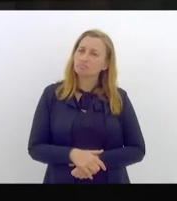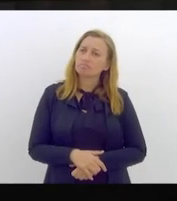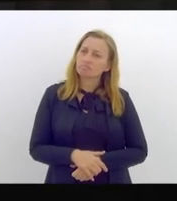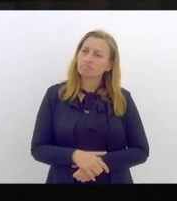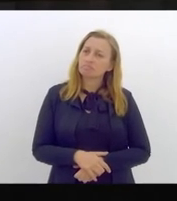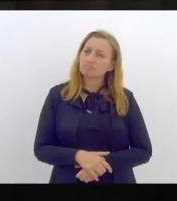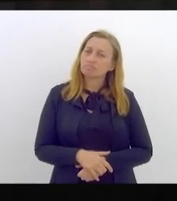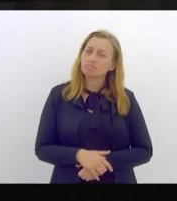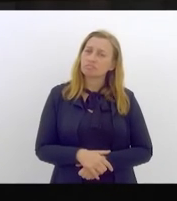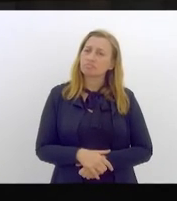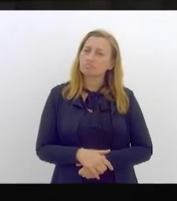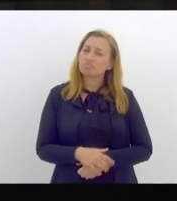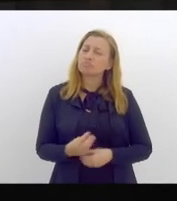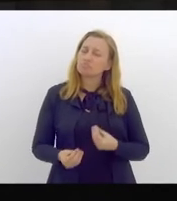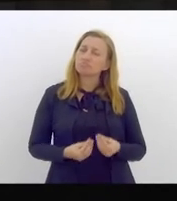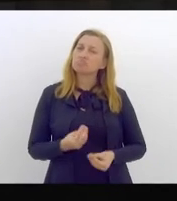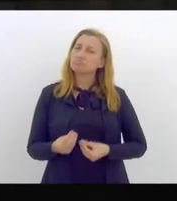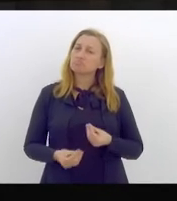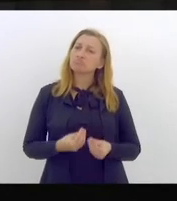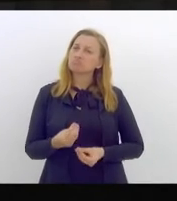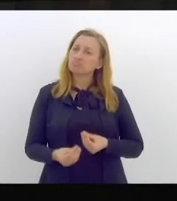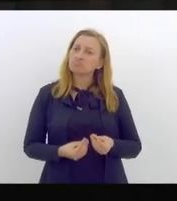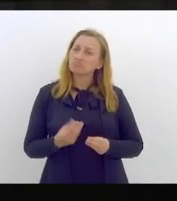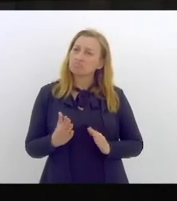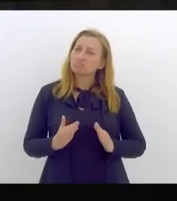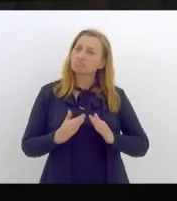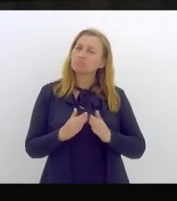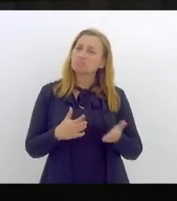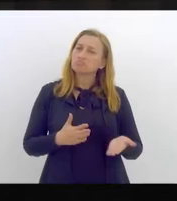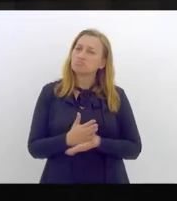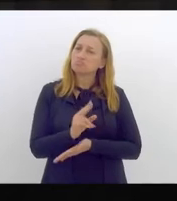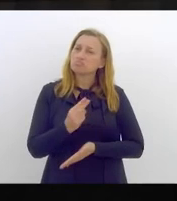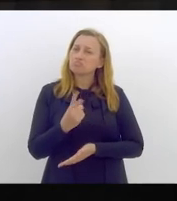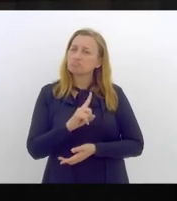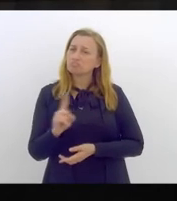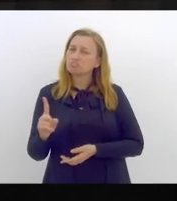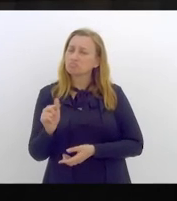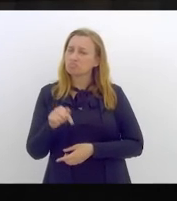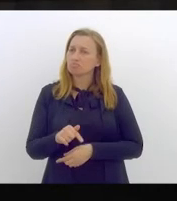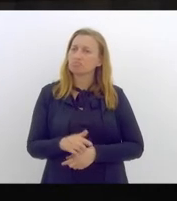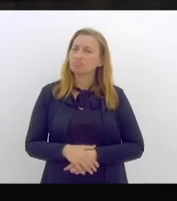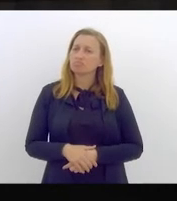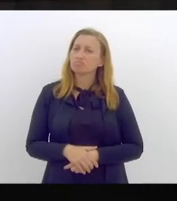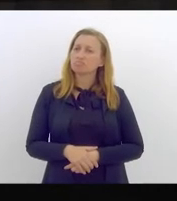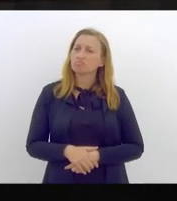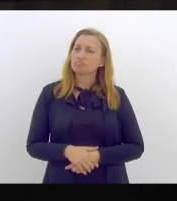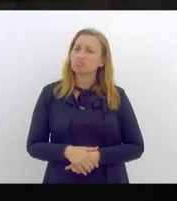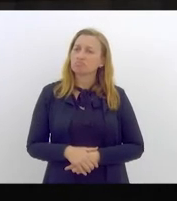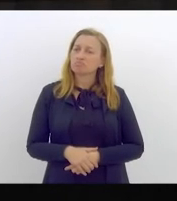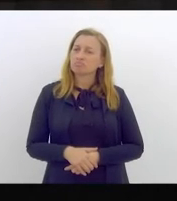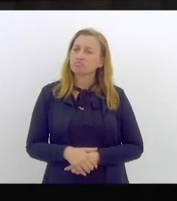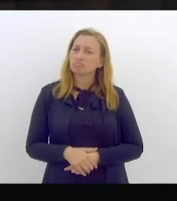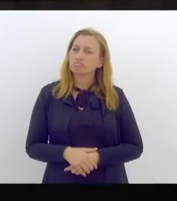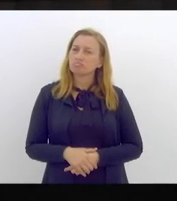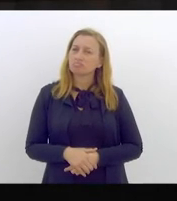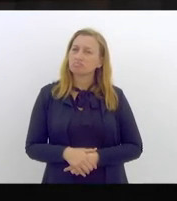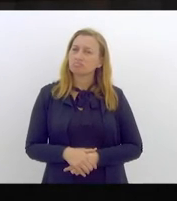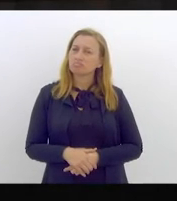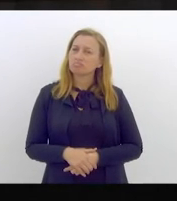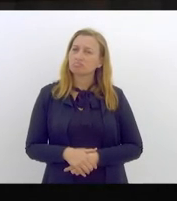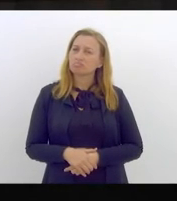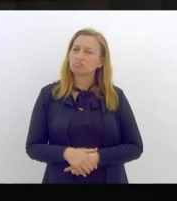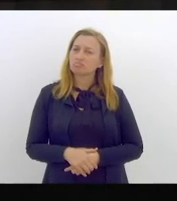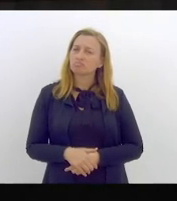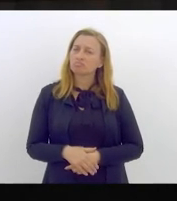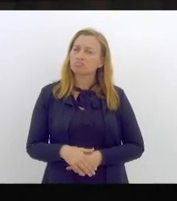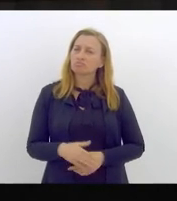pelo menos para ver como é que, se essa casa vai aprovar ou não isso daqui. Mas, de qualquer maneira, eu faço